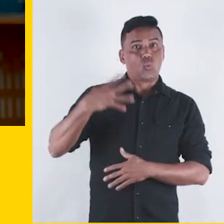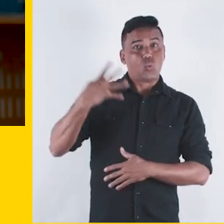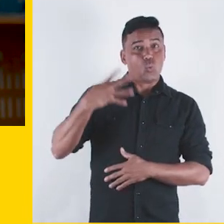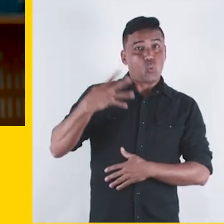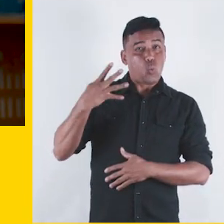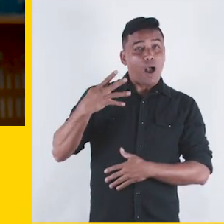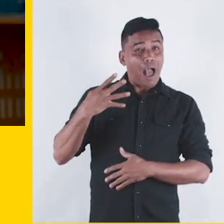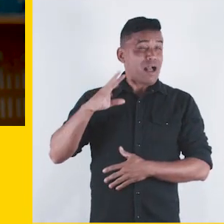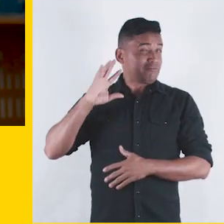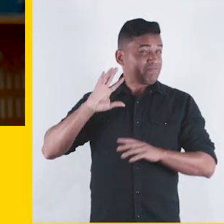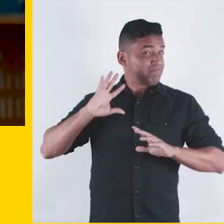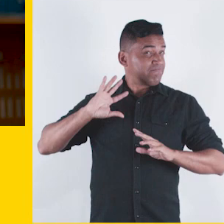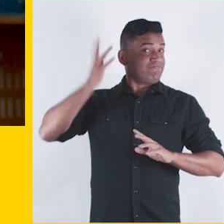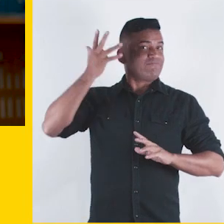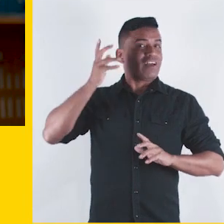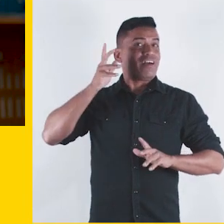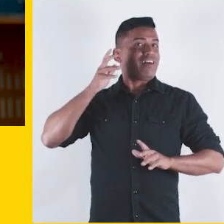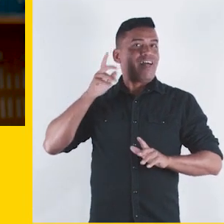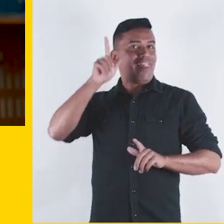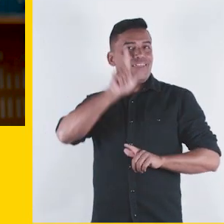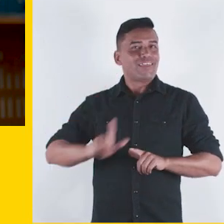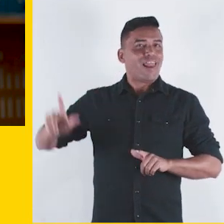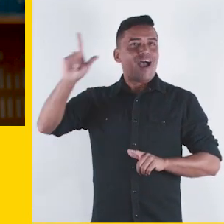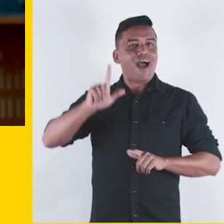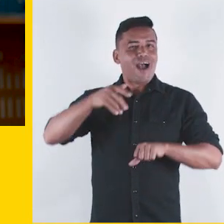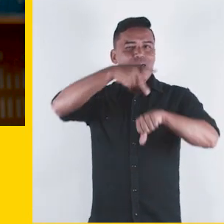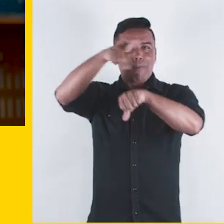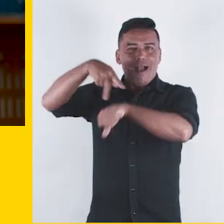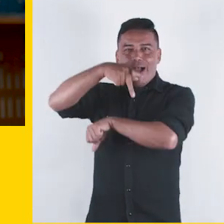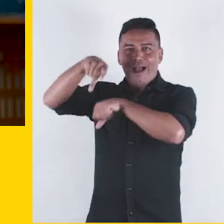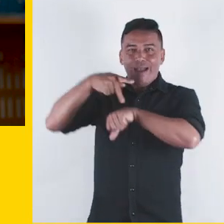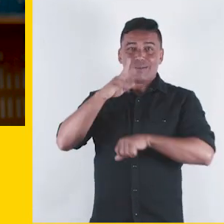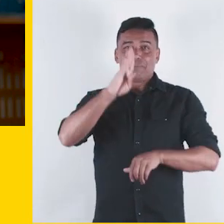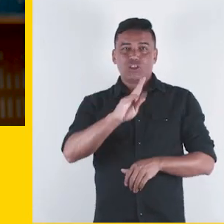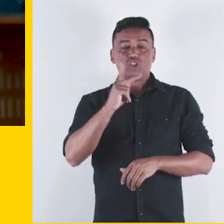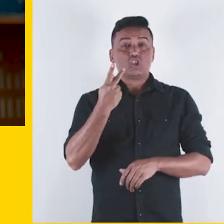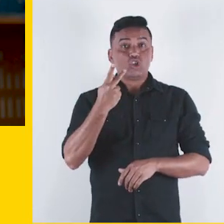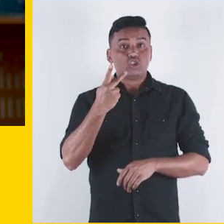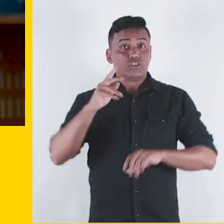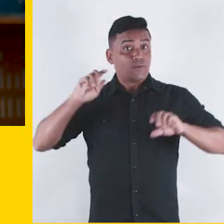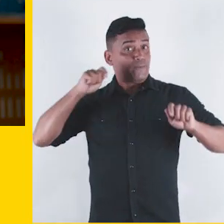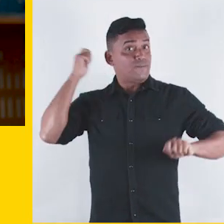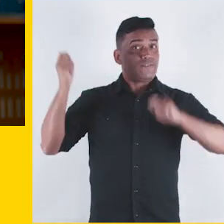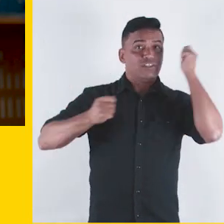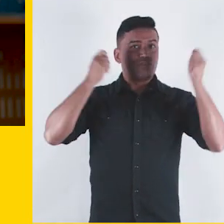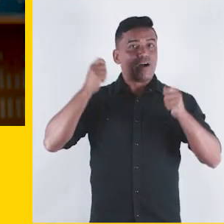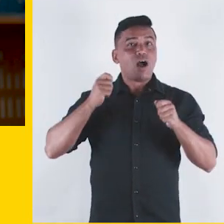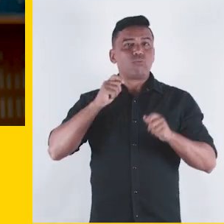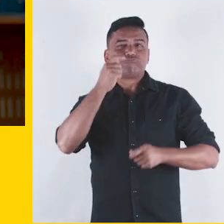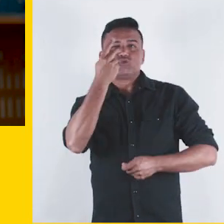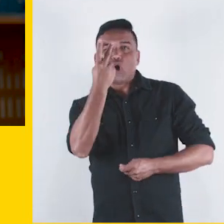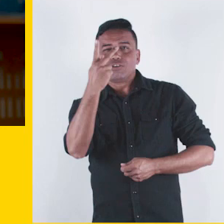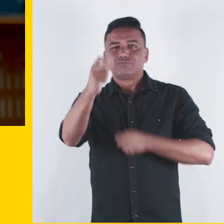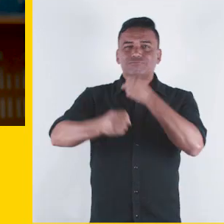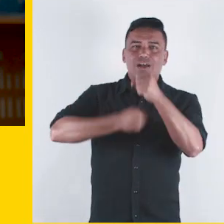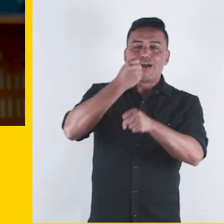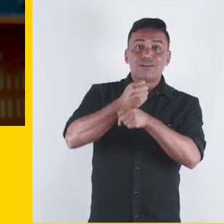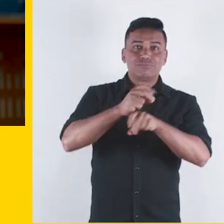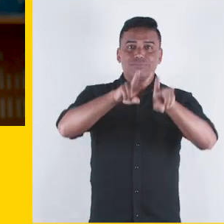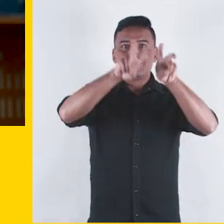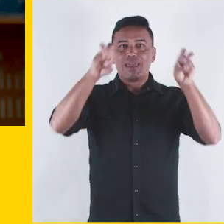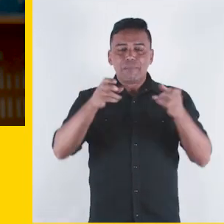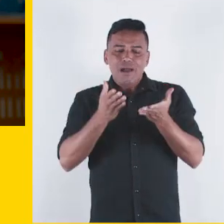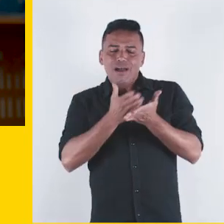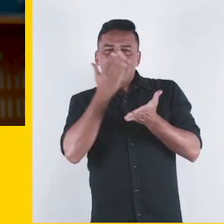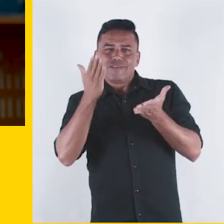Festival Literário Internacional de Belo Horizonte. É um festival bienal e o tema deste ano é Virando a